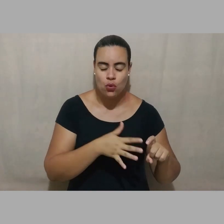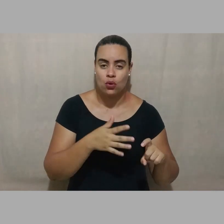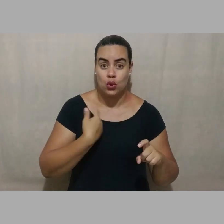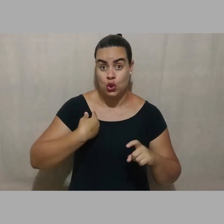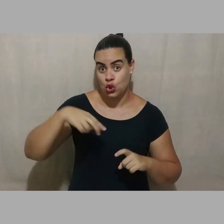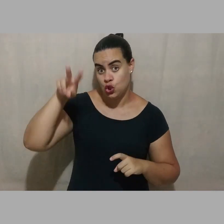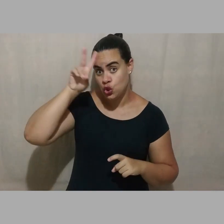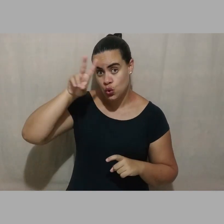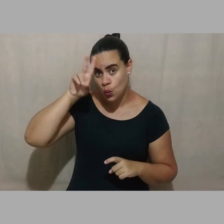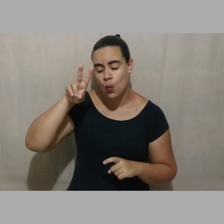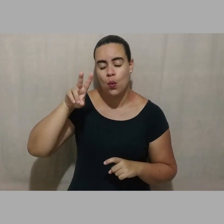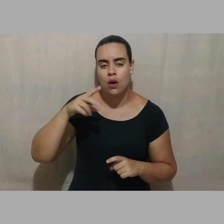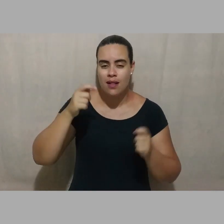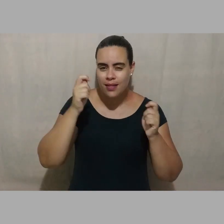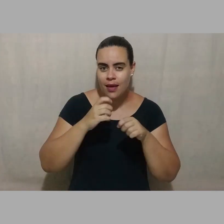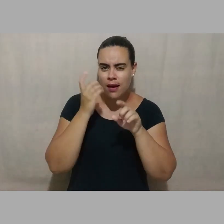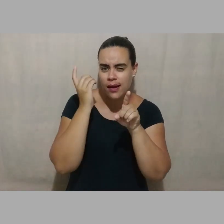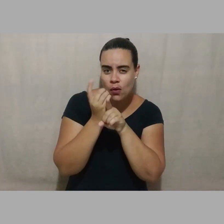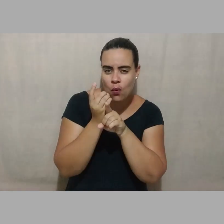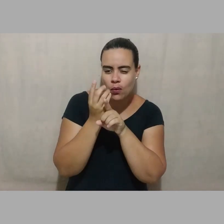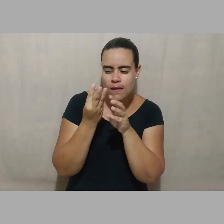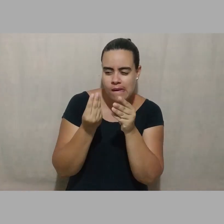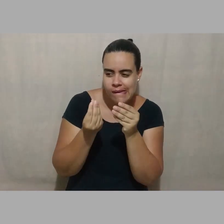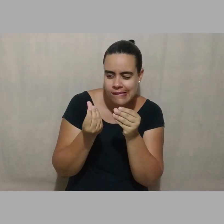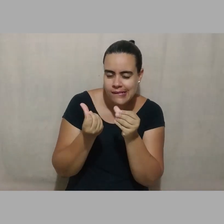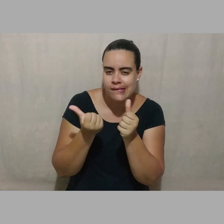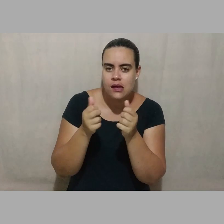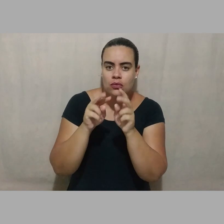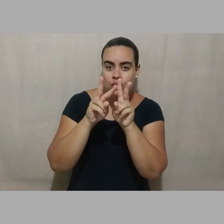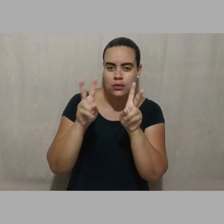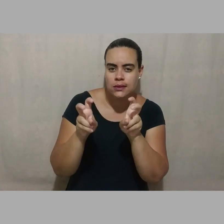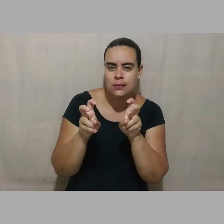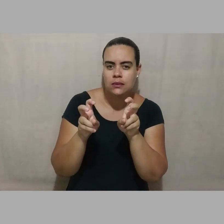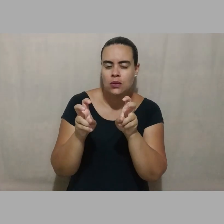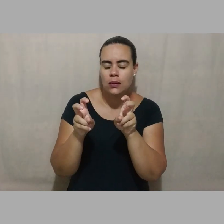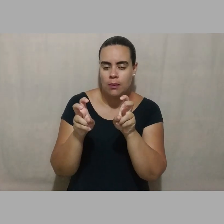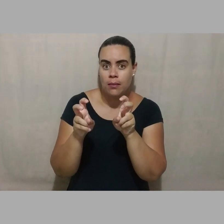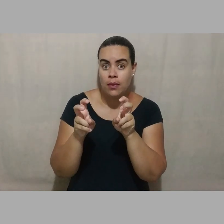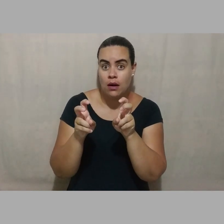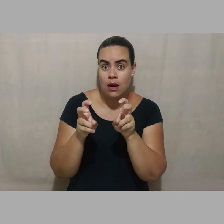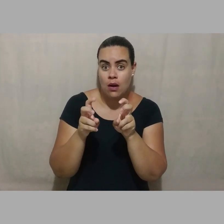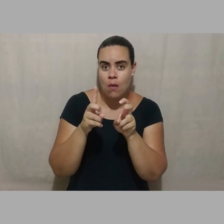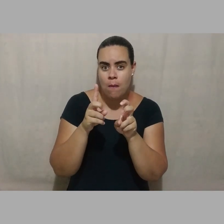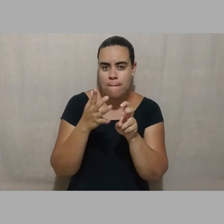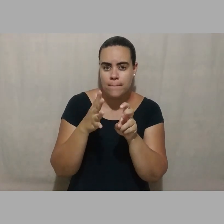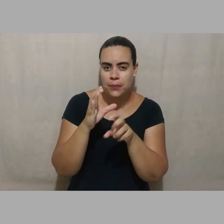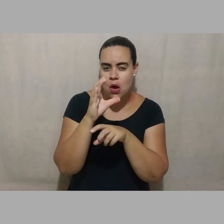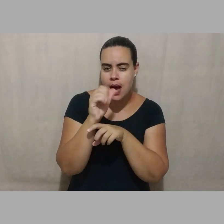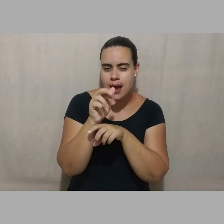míticas e históricas é possível encontrar vestígios sobre